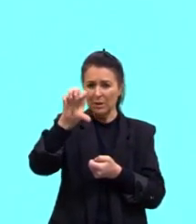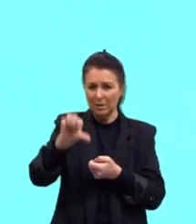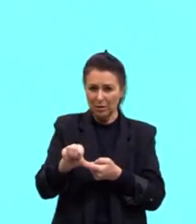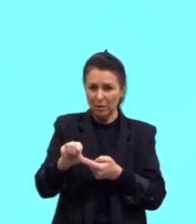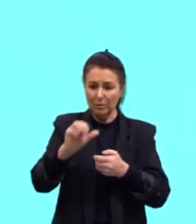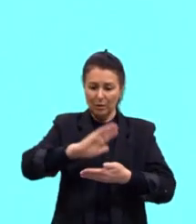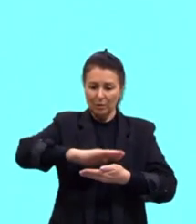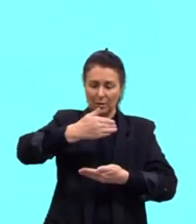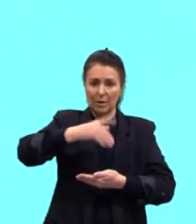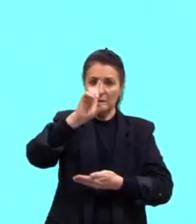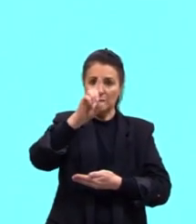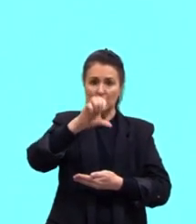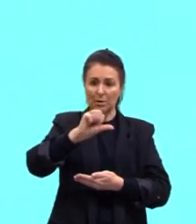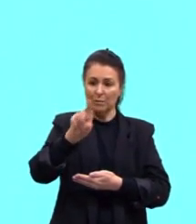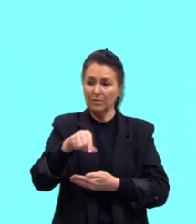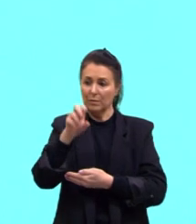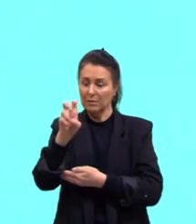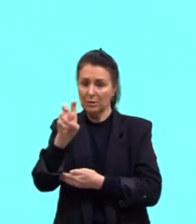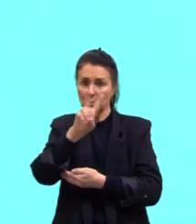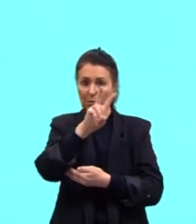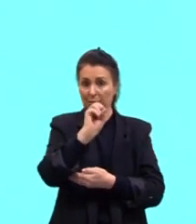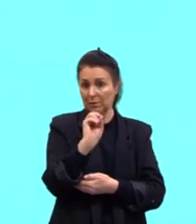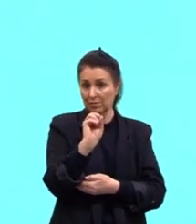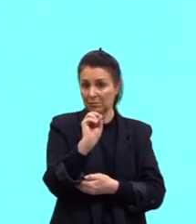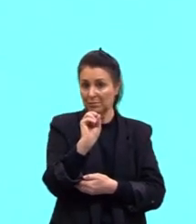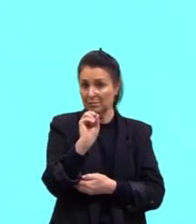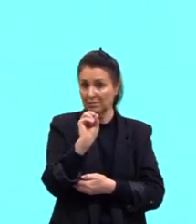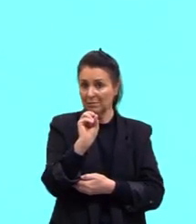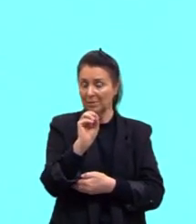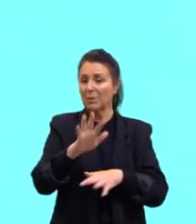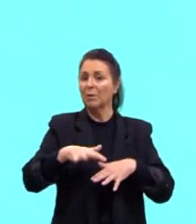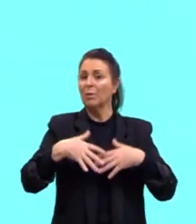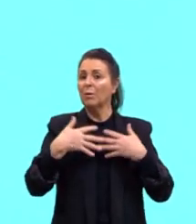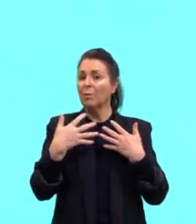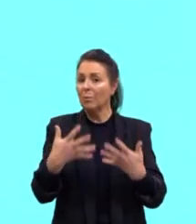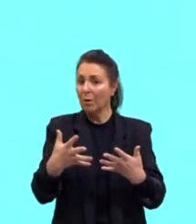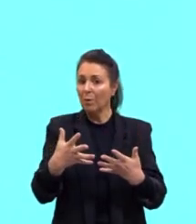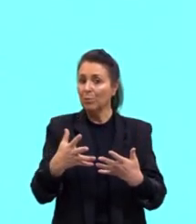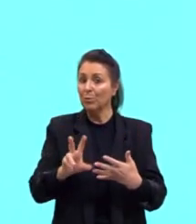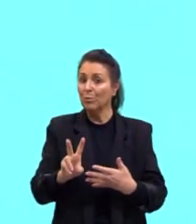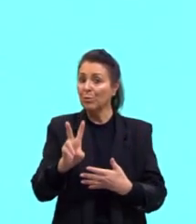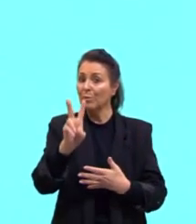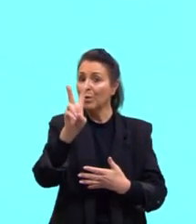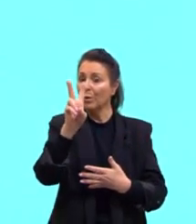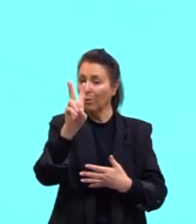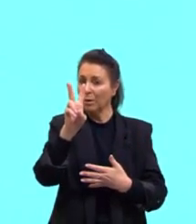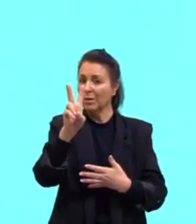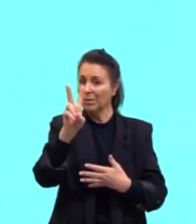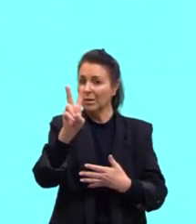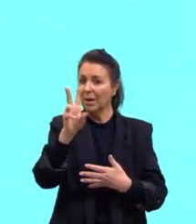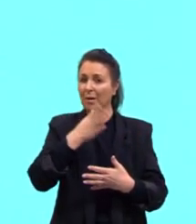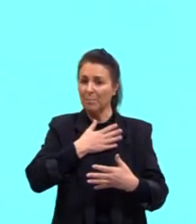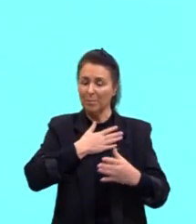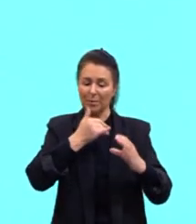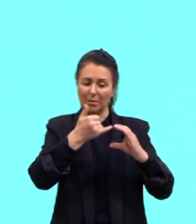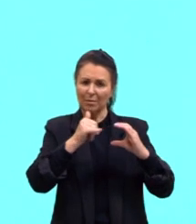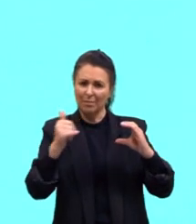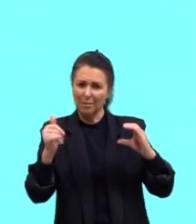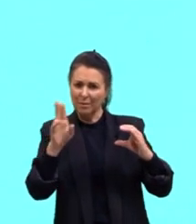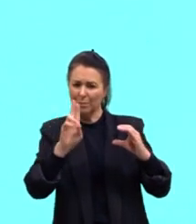no notebook que é de 19,5 a 20 qual destes valores vai se enquadrar minha filha